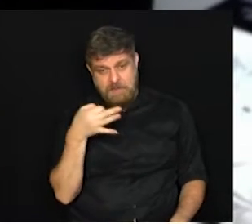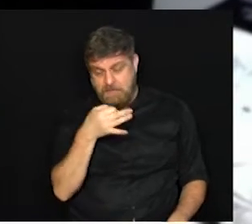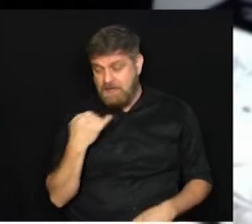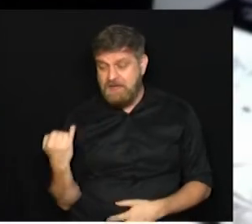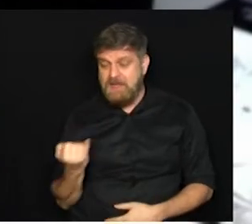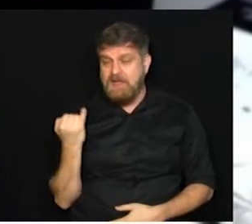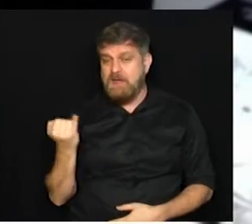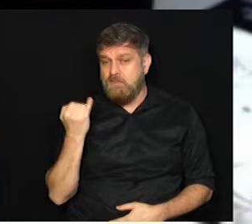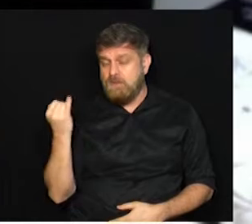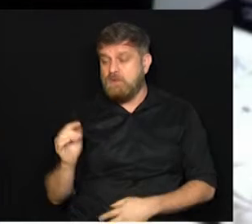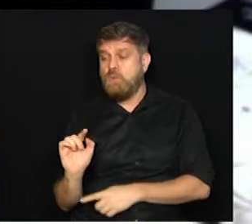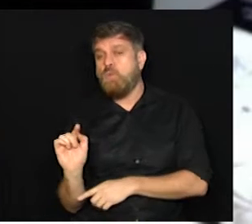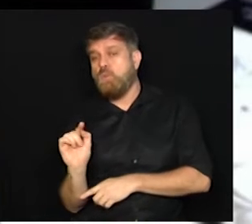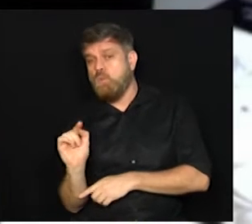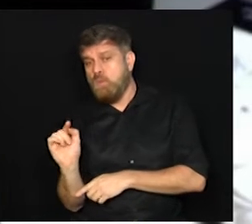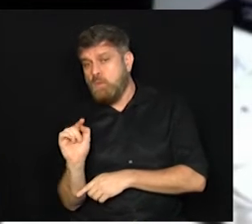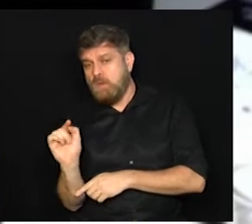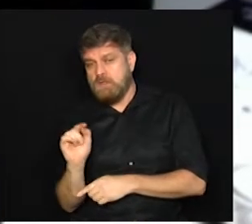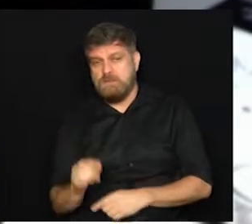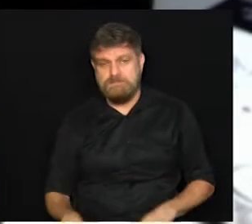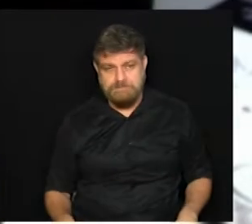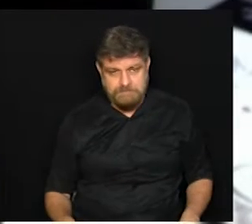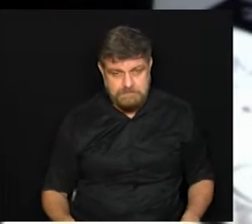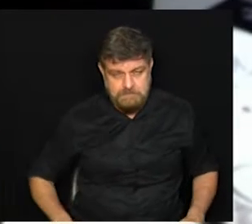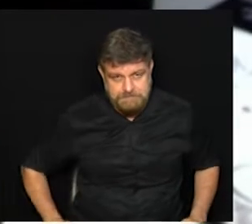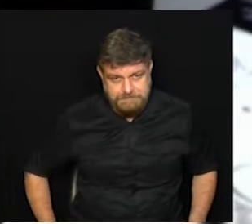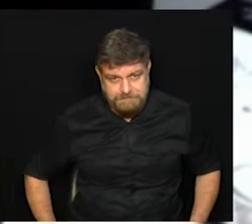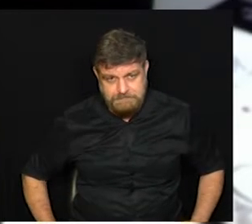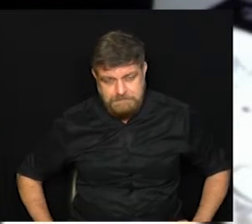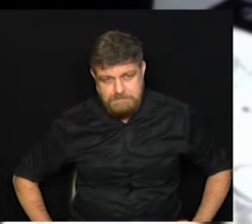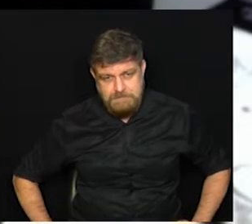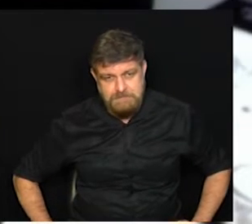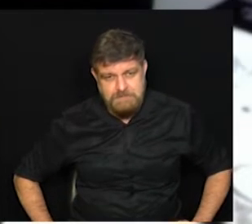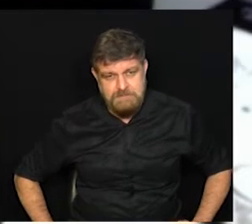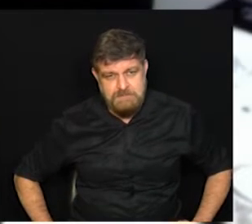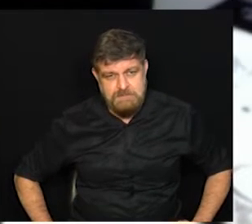né? Eu acho que é muito importante